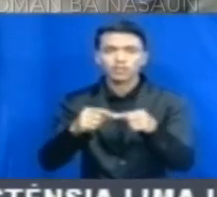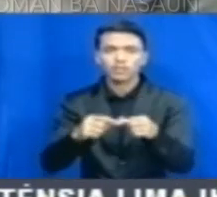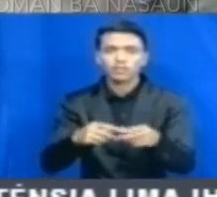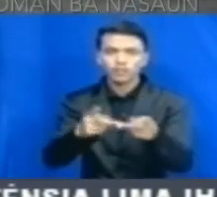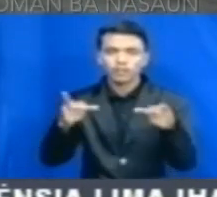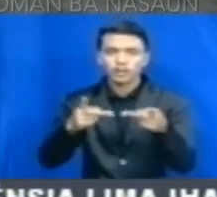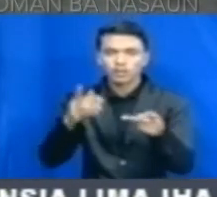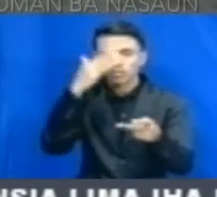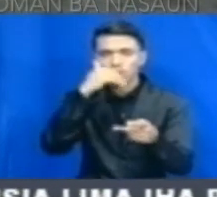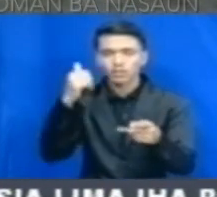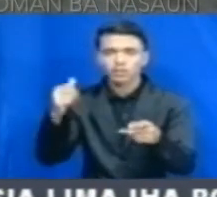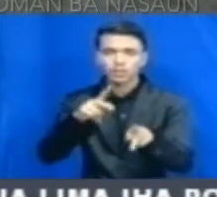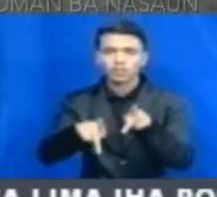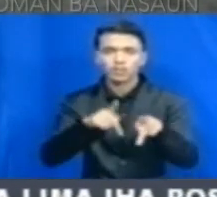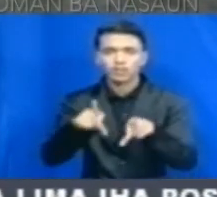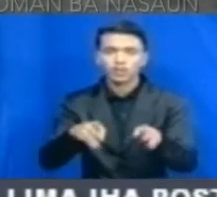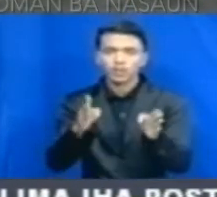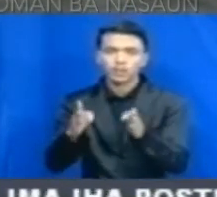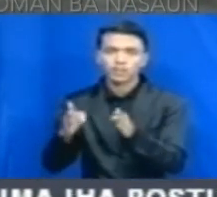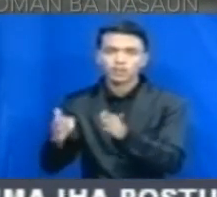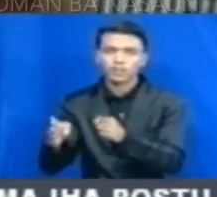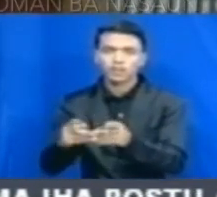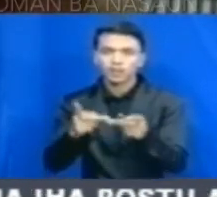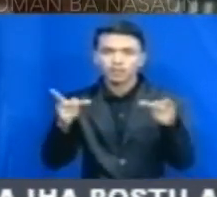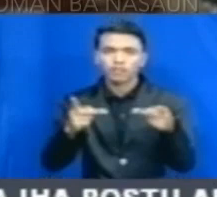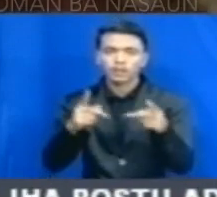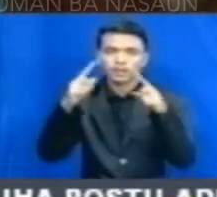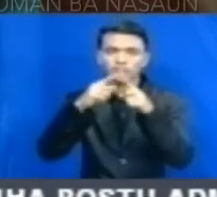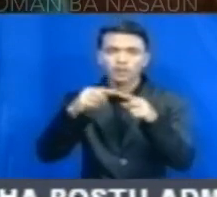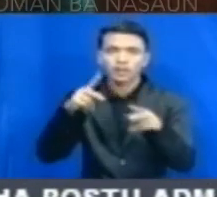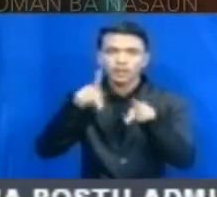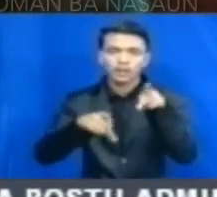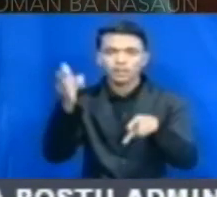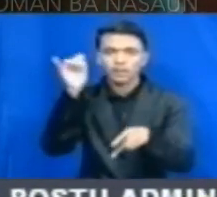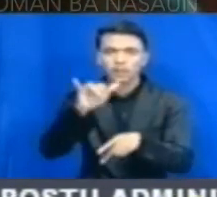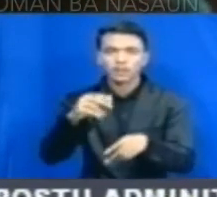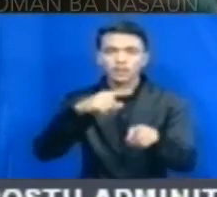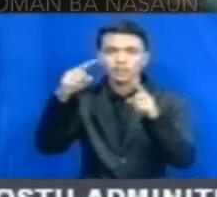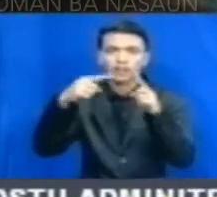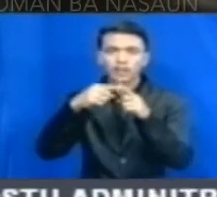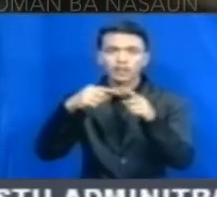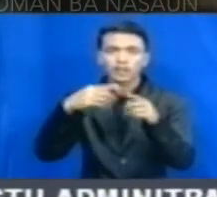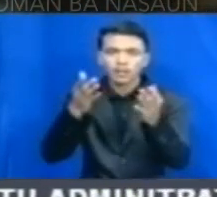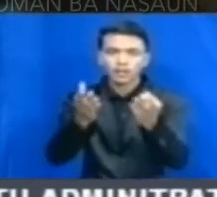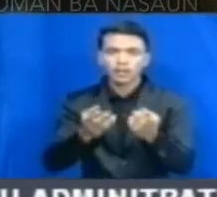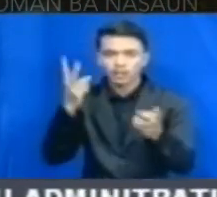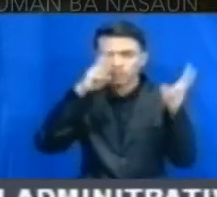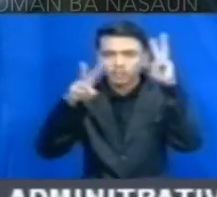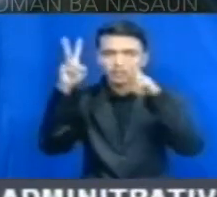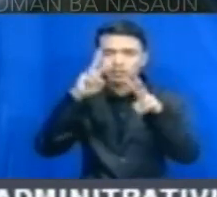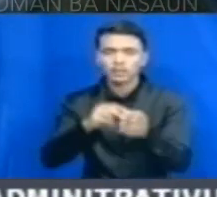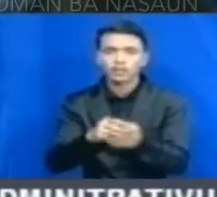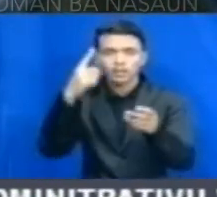setor turismo comunitário, ou de prepara condições para turista Sira, bagira hakarak visita. Tamba